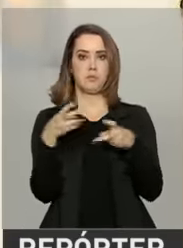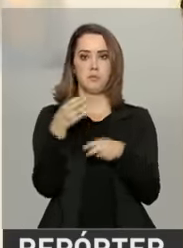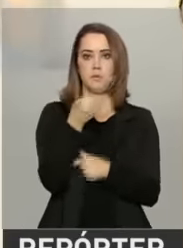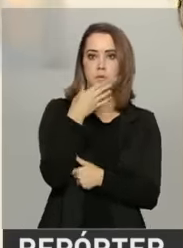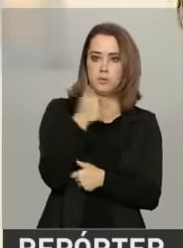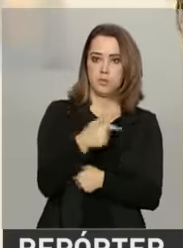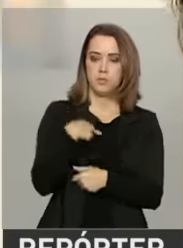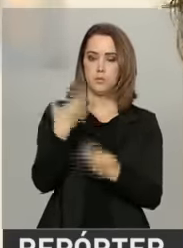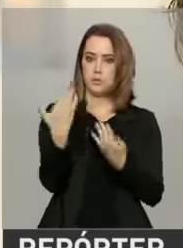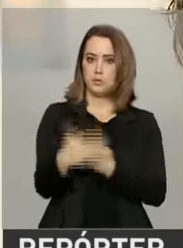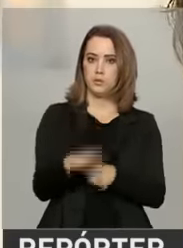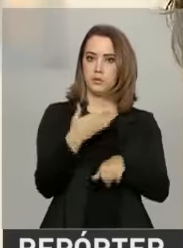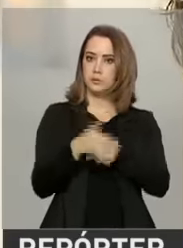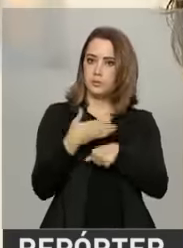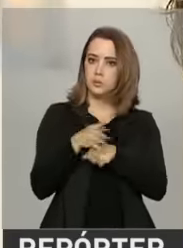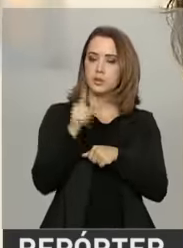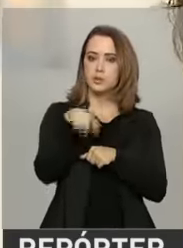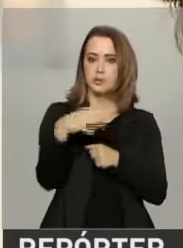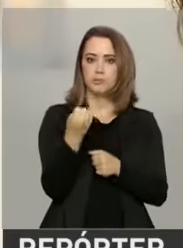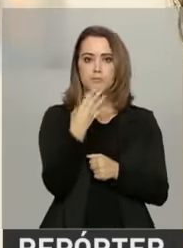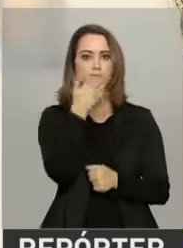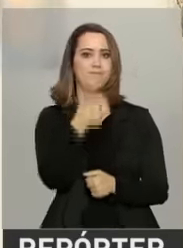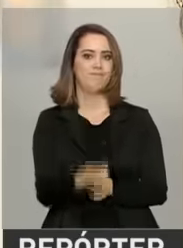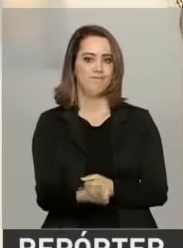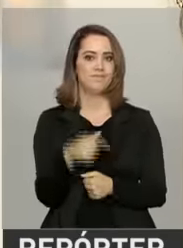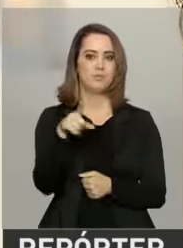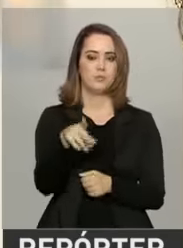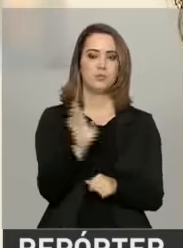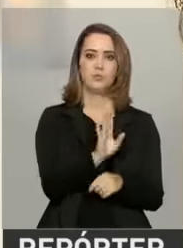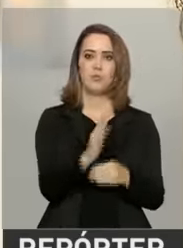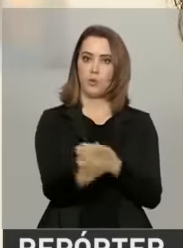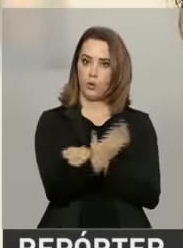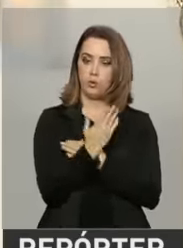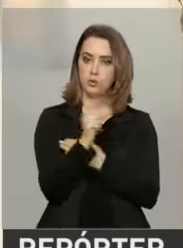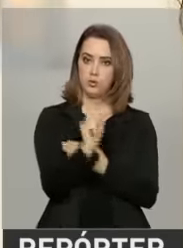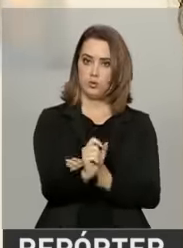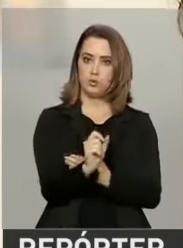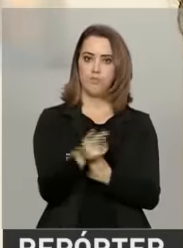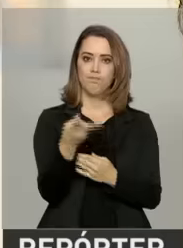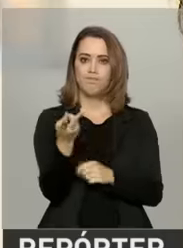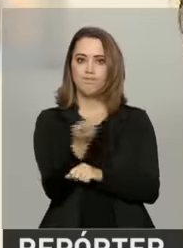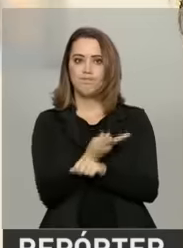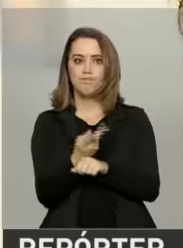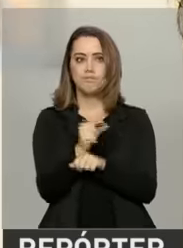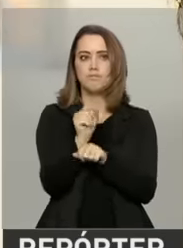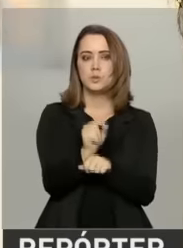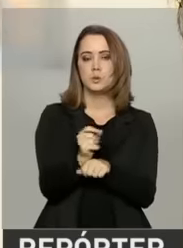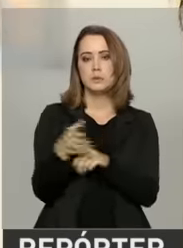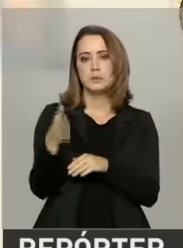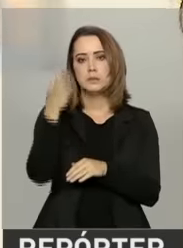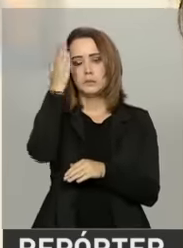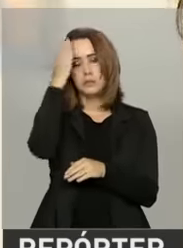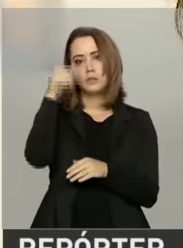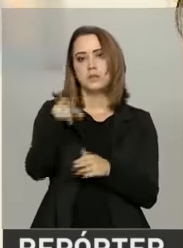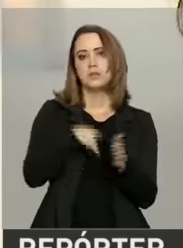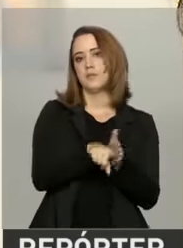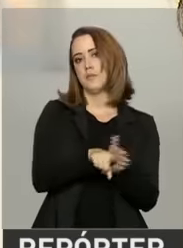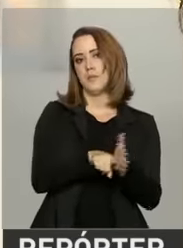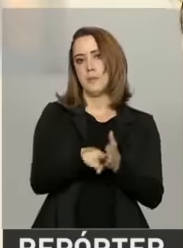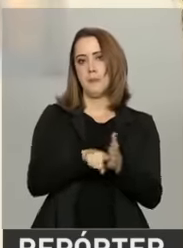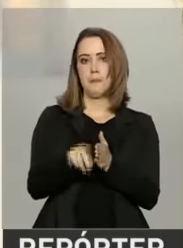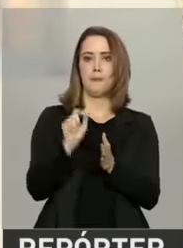simulado traz muitas vantagens pra gente nos ajuda a descobrir as a as questões